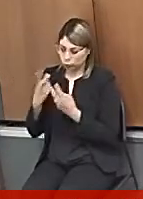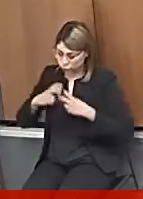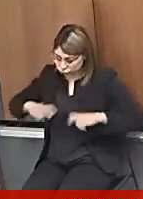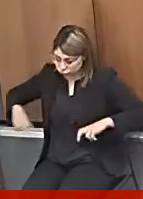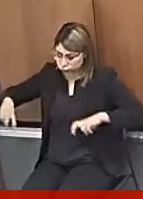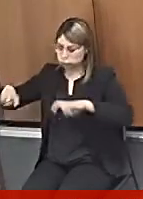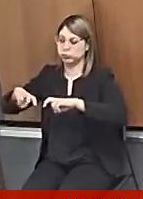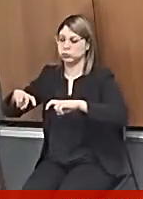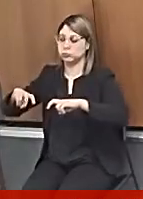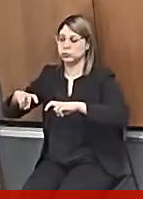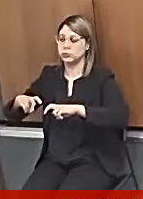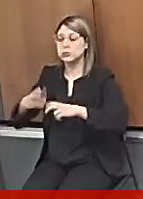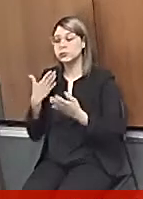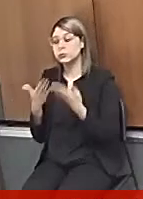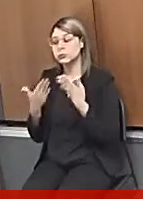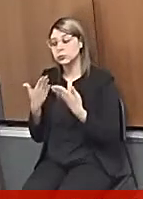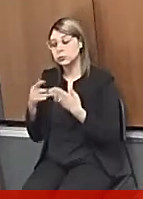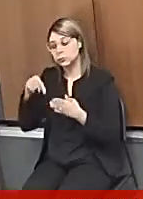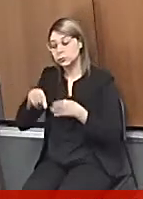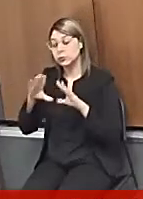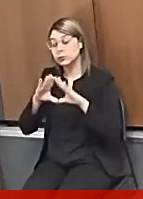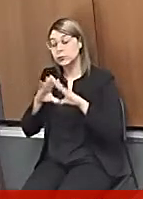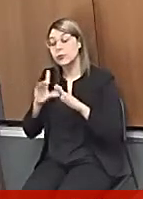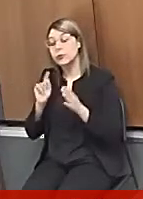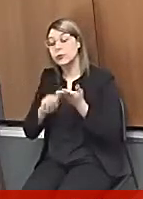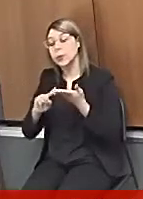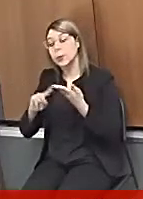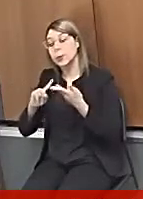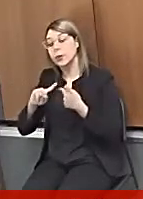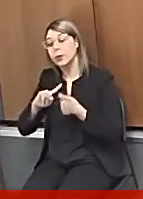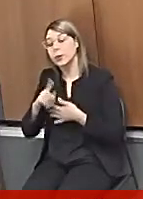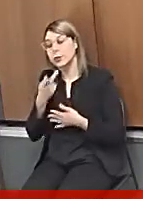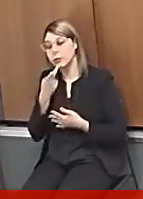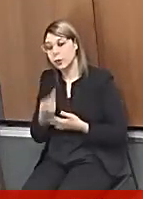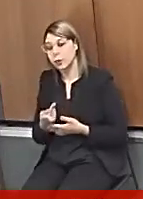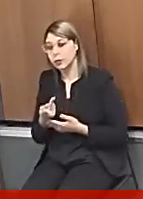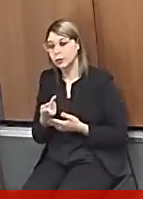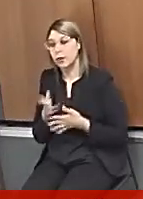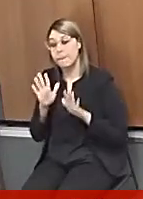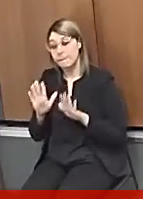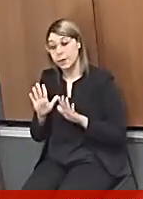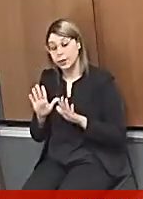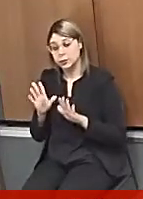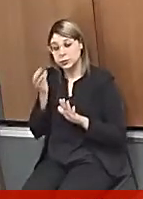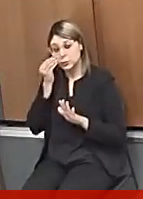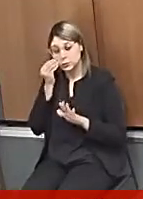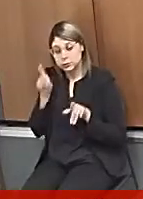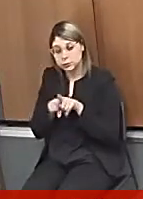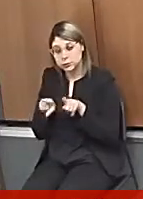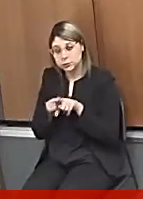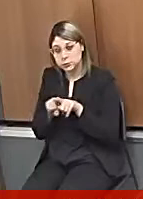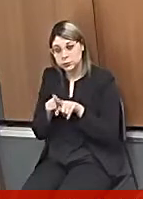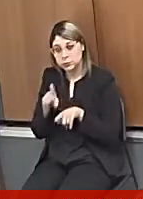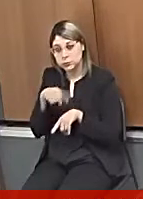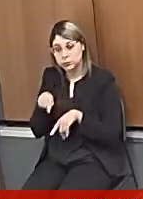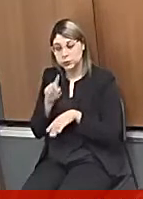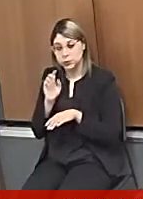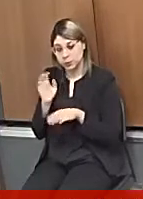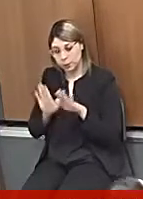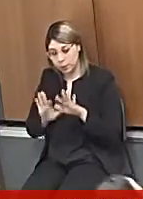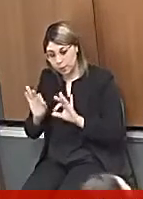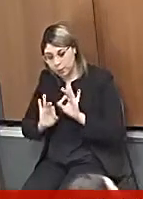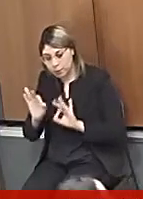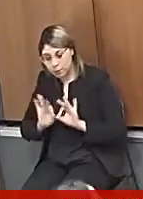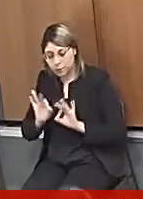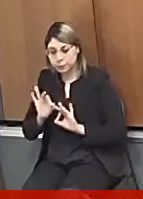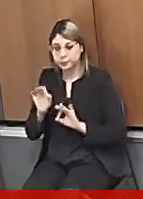o que se discutiu na assembleia o que se ouviu mas dá um tempo a se preparar nesta ideia questão então vamos dar